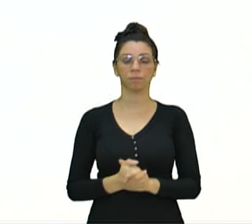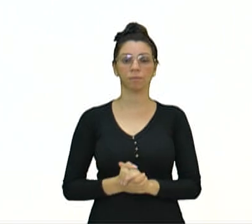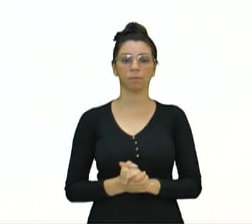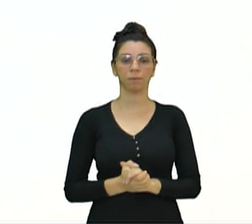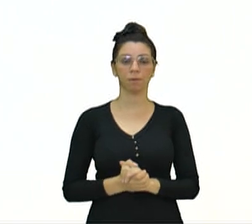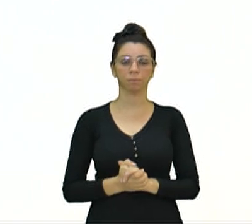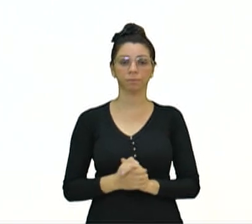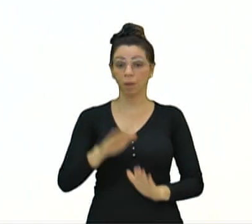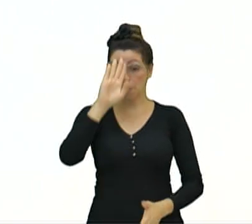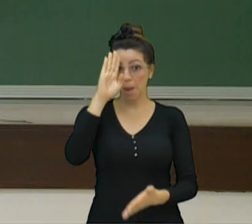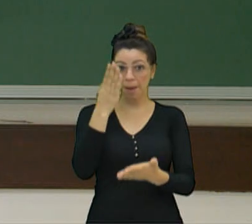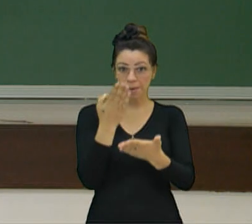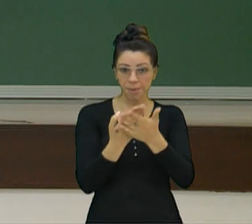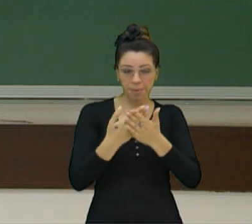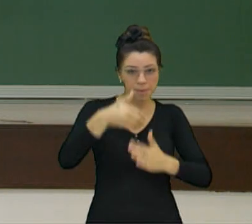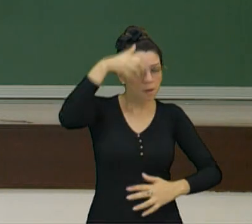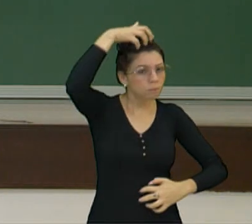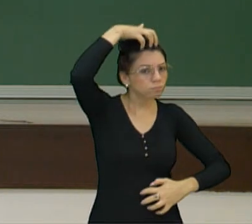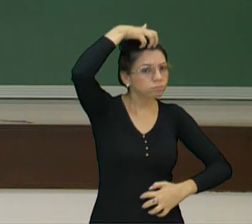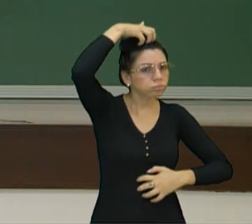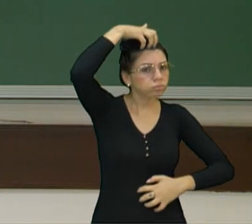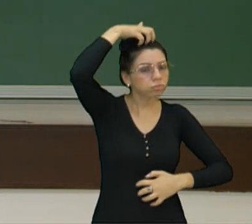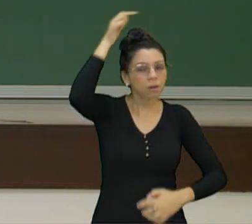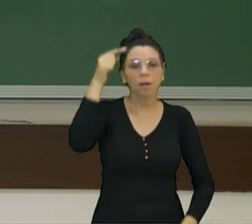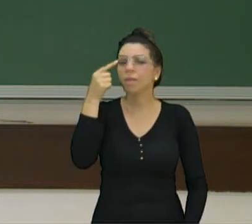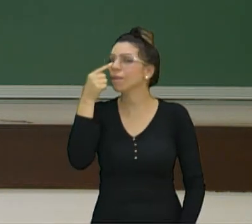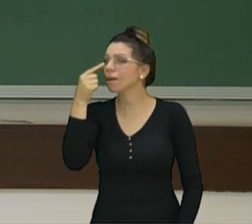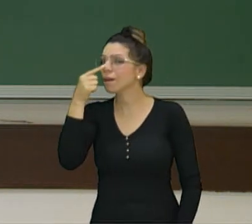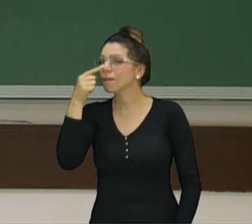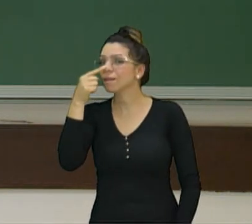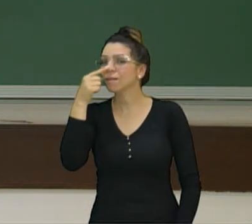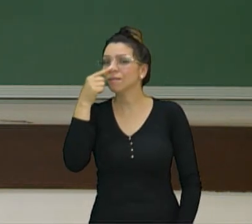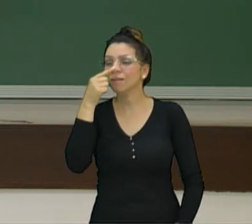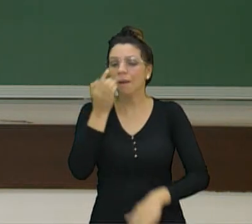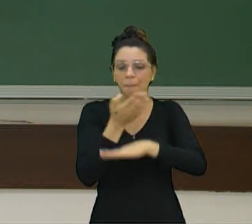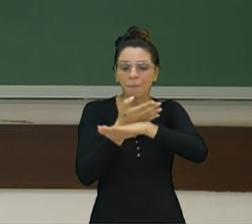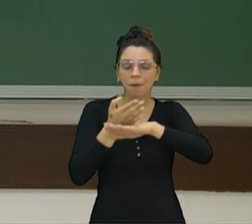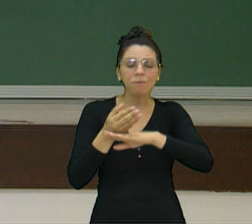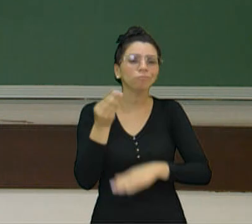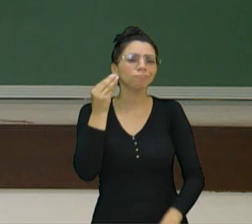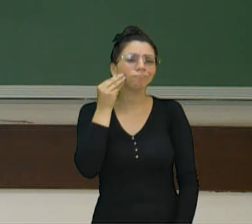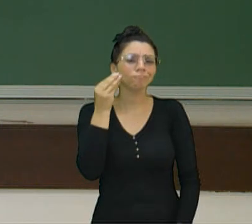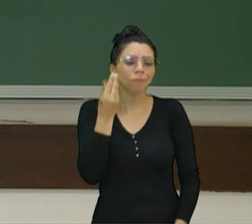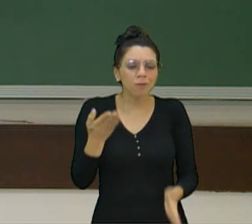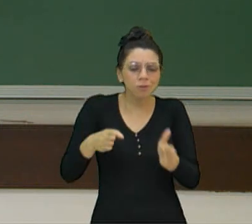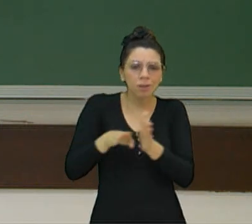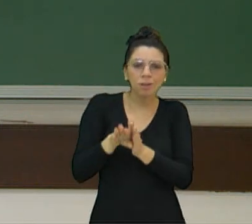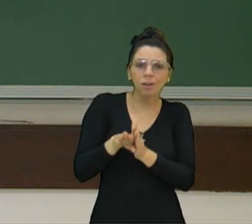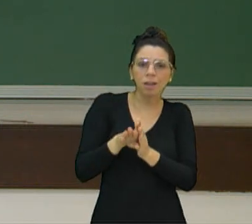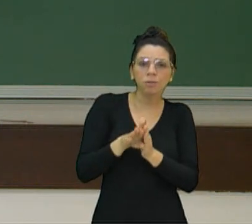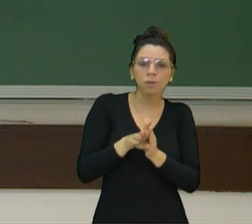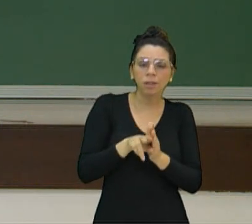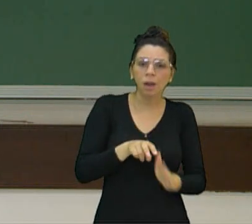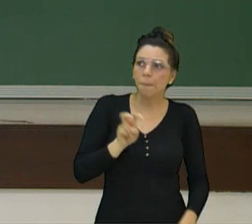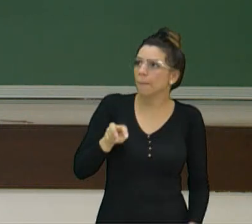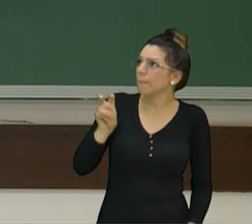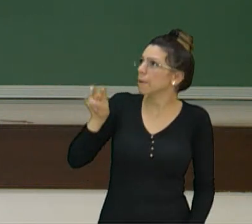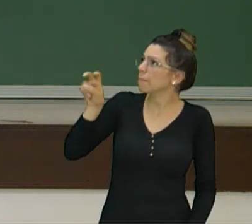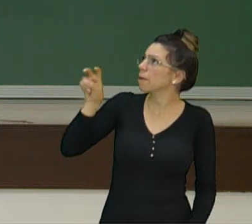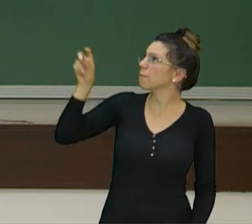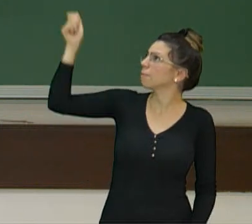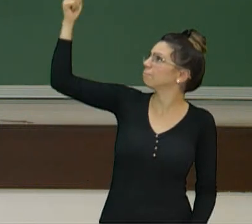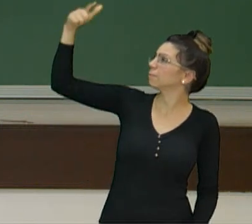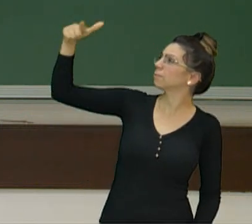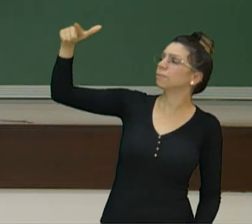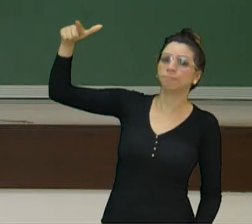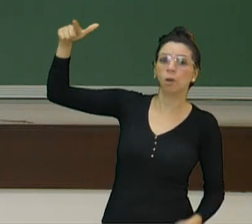Acredita-se que os macacos de nariz branco teriam tentado várias vezes chegar até a Lua, mas não conseguiram. O